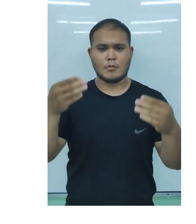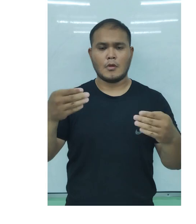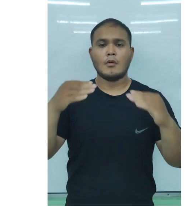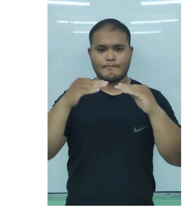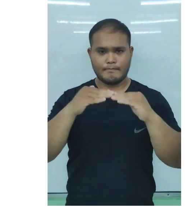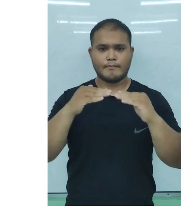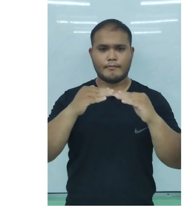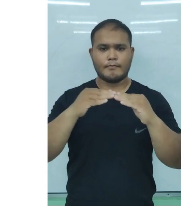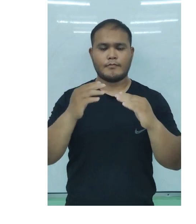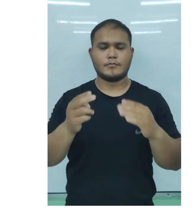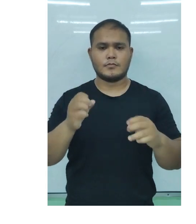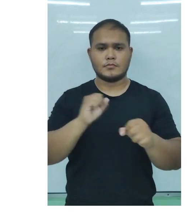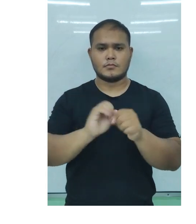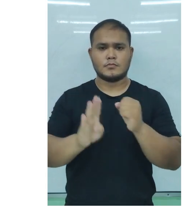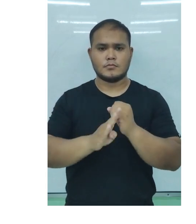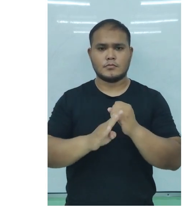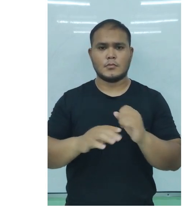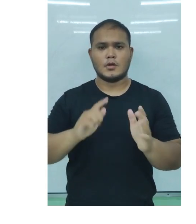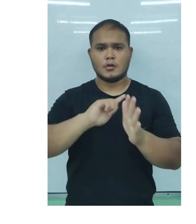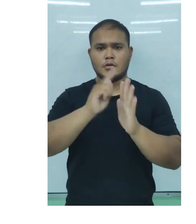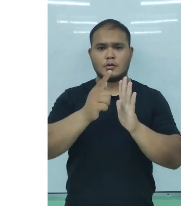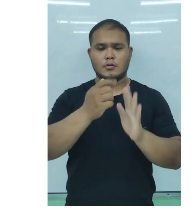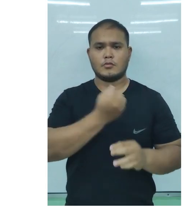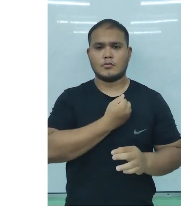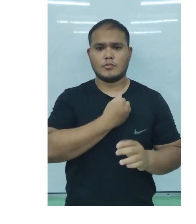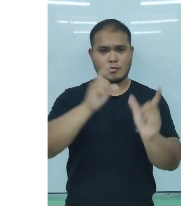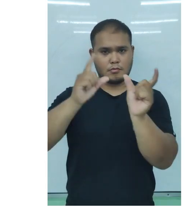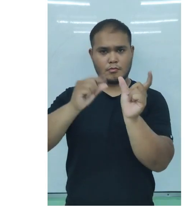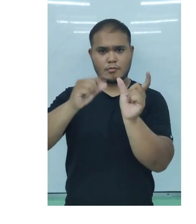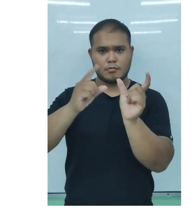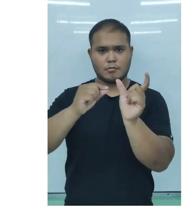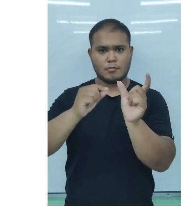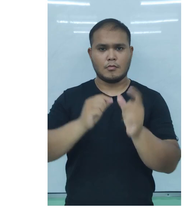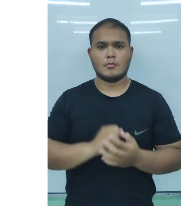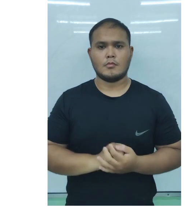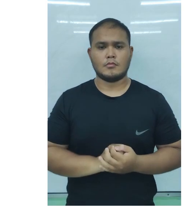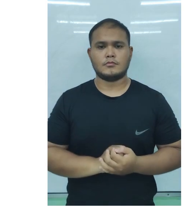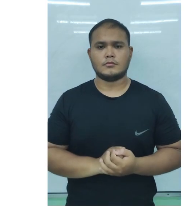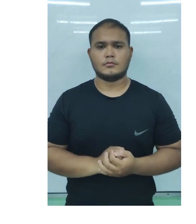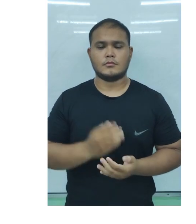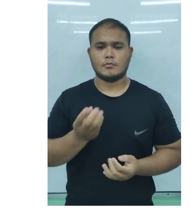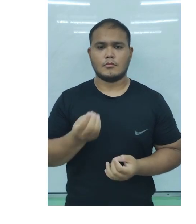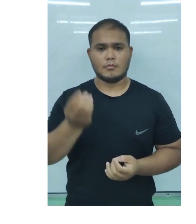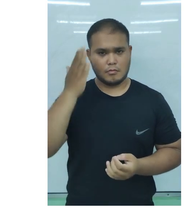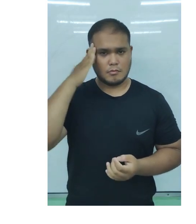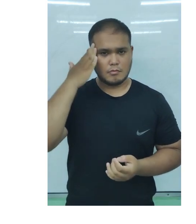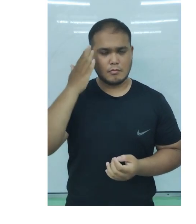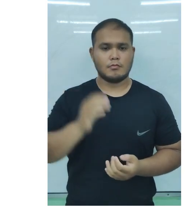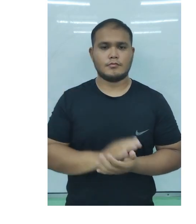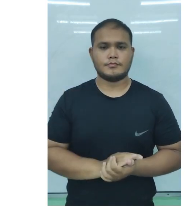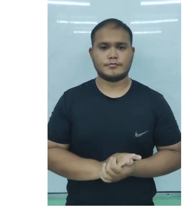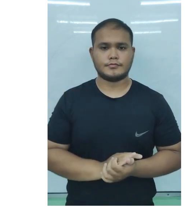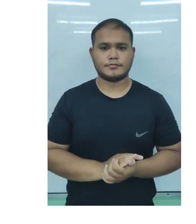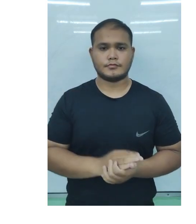praxe. Então vamos aos nossos exemplos. Em concordância de gênero, nós temos